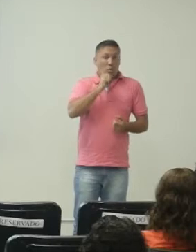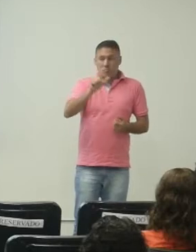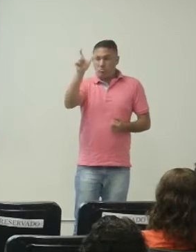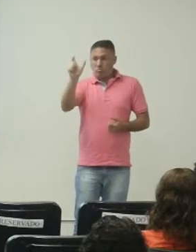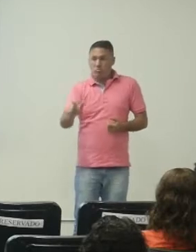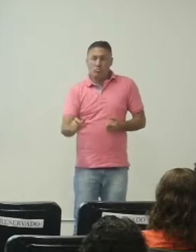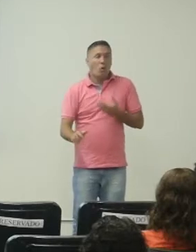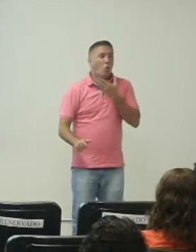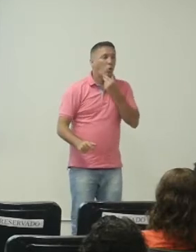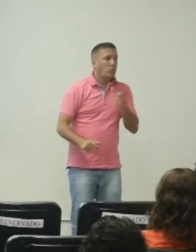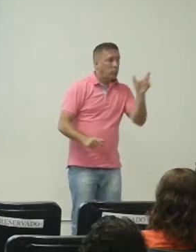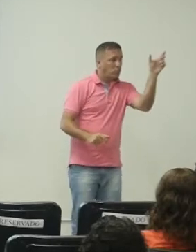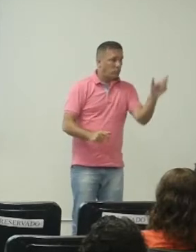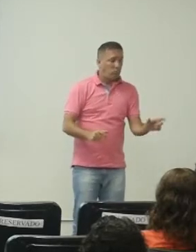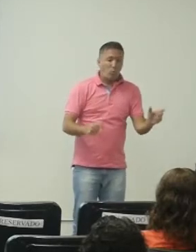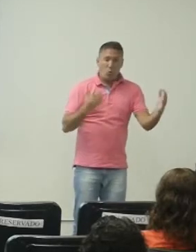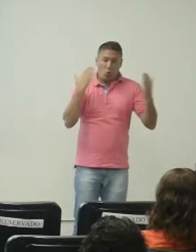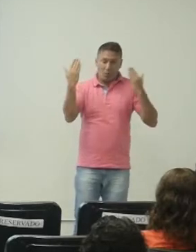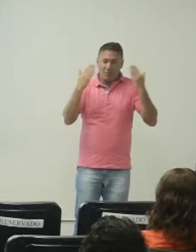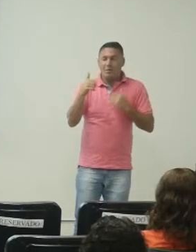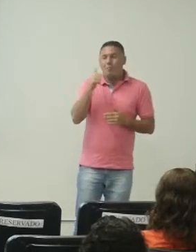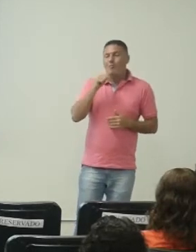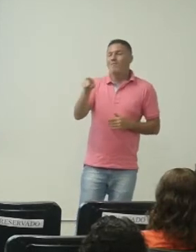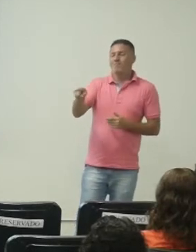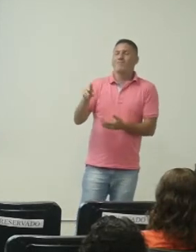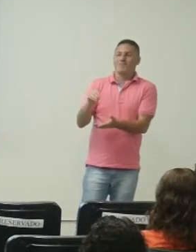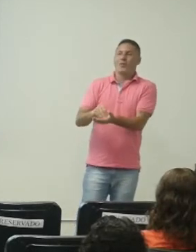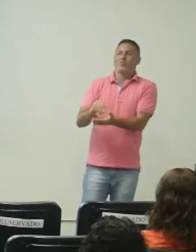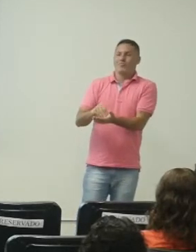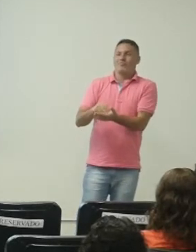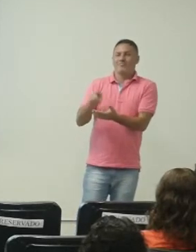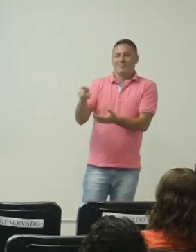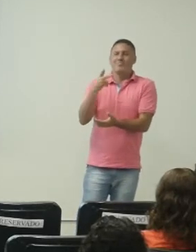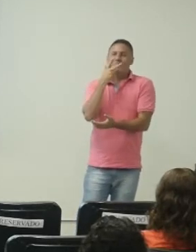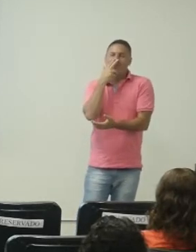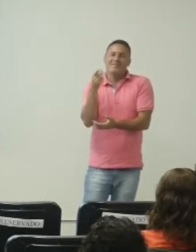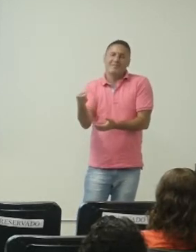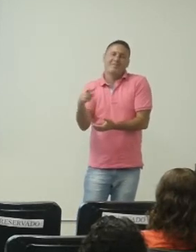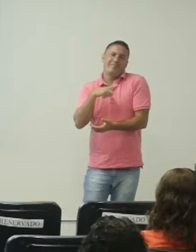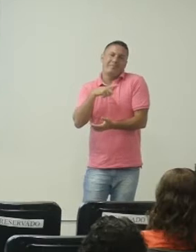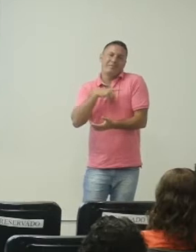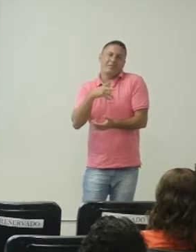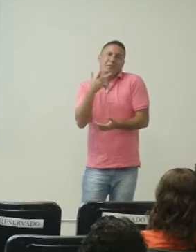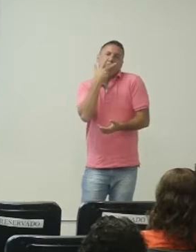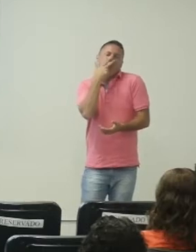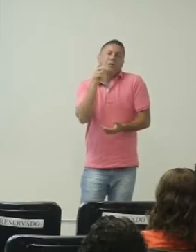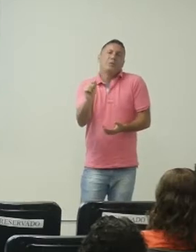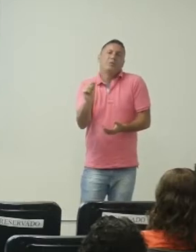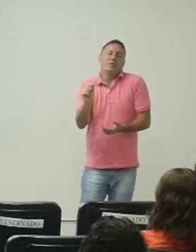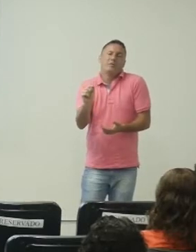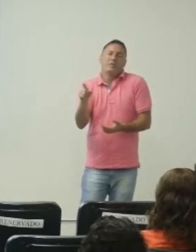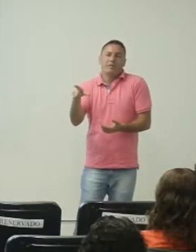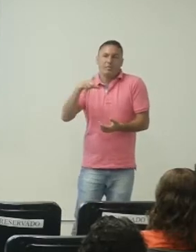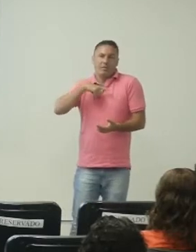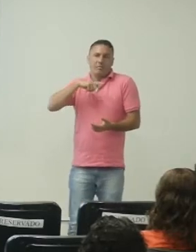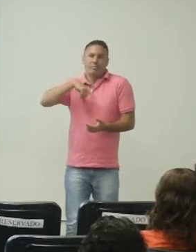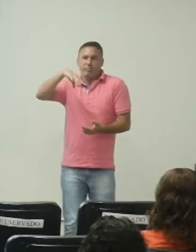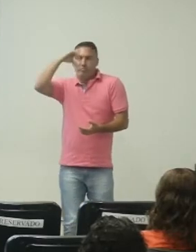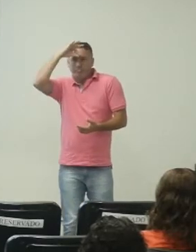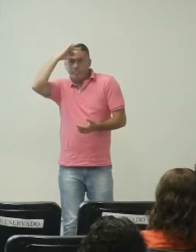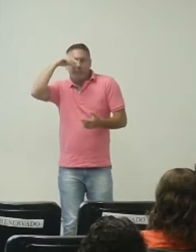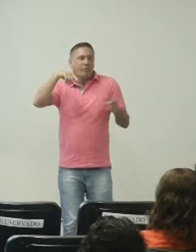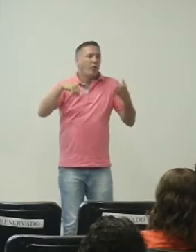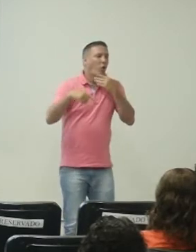A biologia, talvez, na época, não desse para ele ainda conta de que, sim, nós possuímos um órgão sexual e ele é maior do que o dos homens, só que ele é